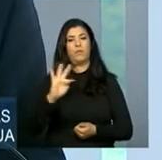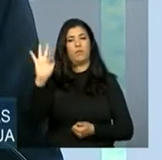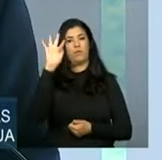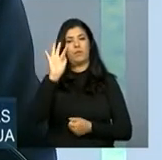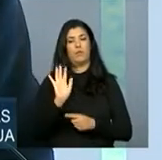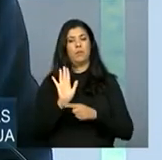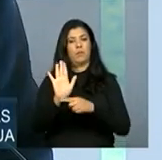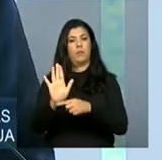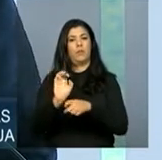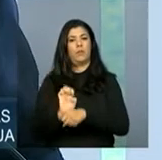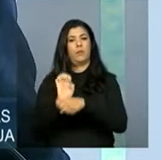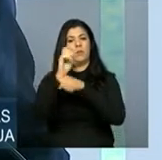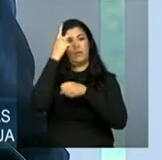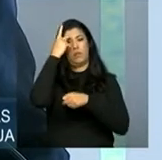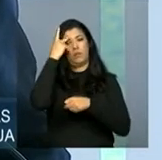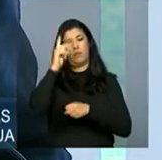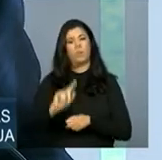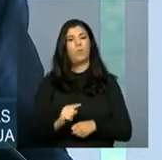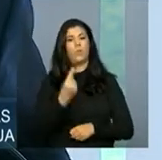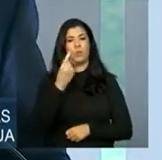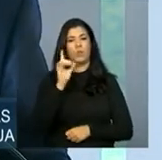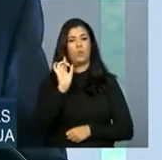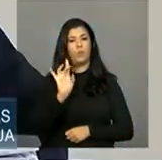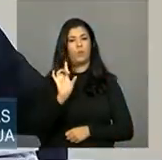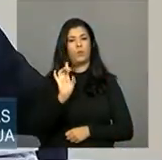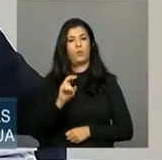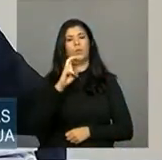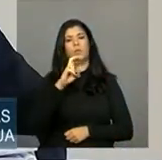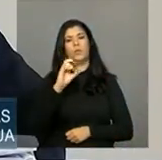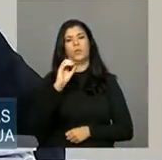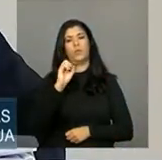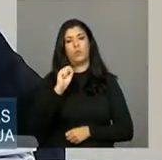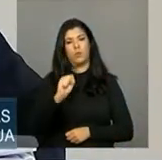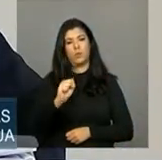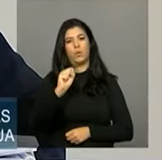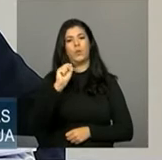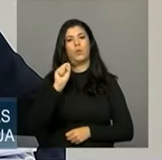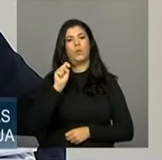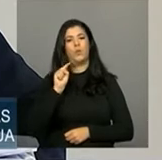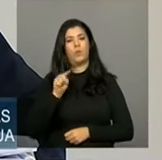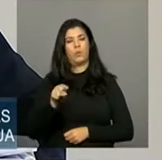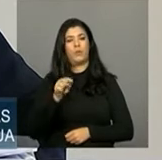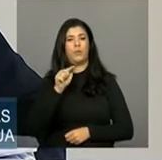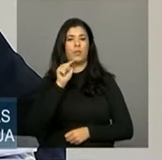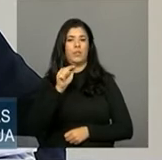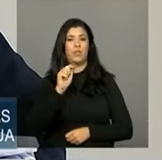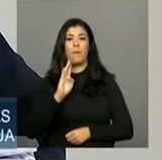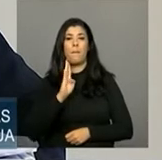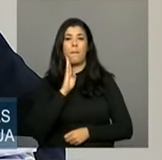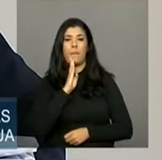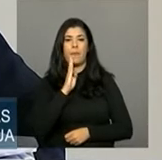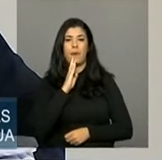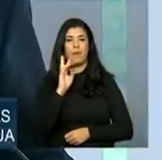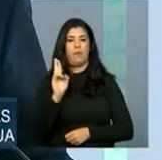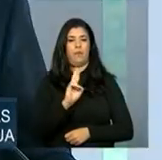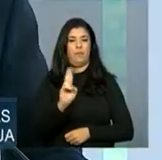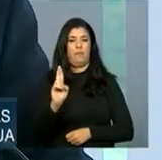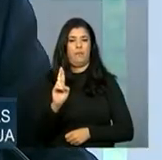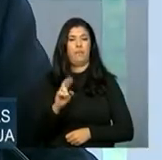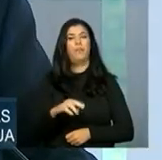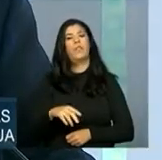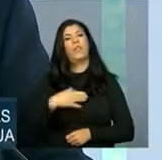estado de São Paulo unicamente a cerca de cinquenta e oito. 7 bilhões de reais eu tenho certeza